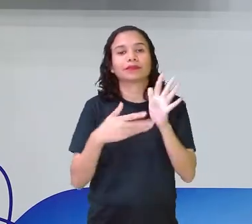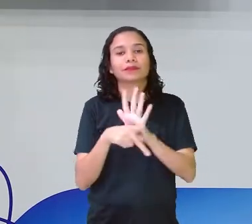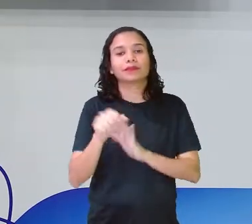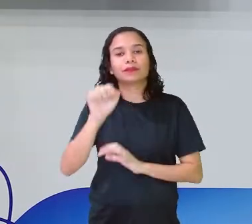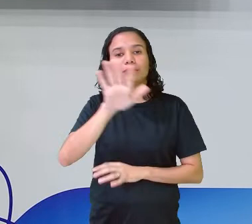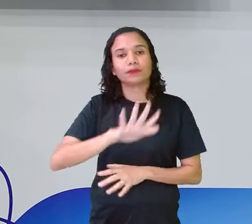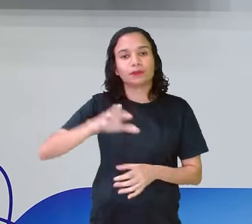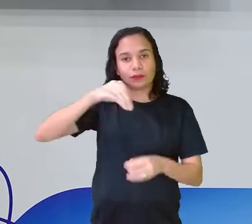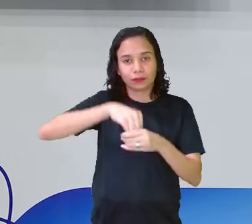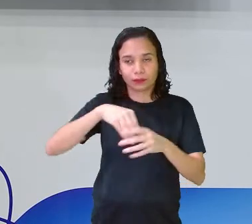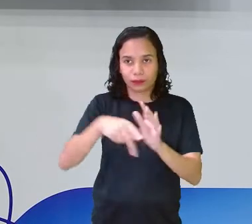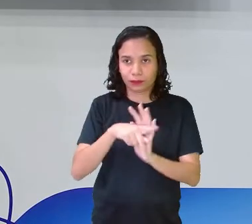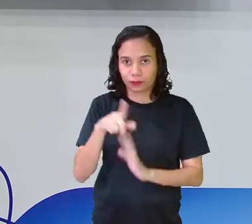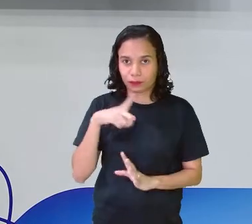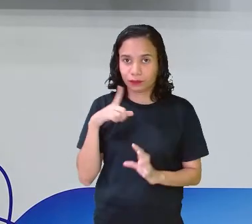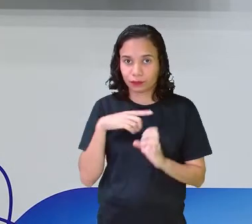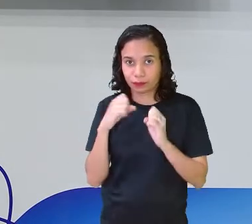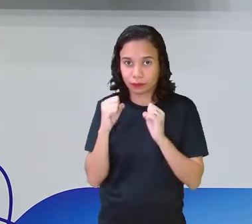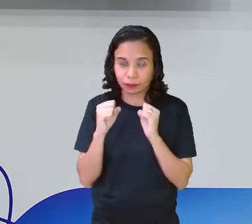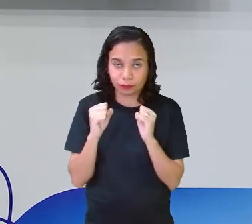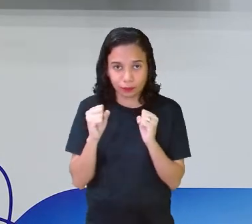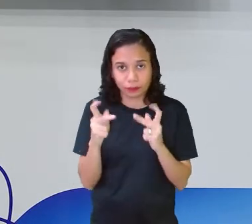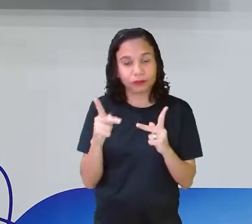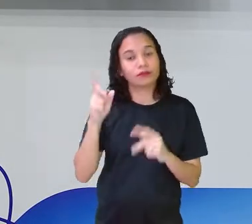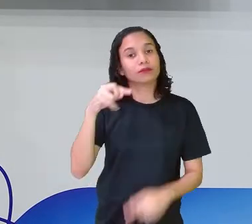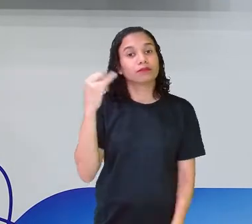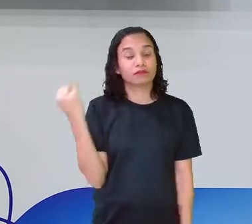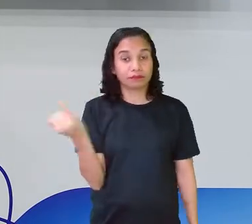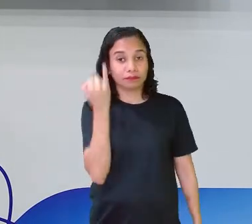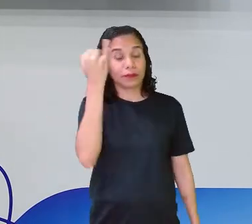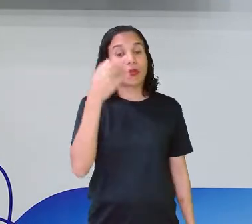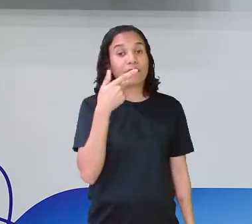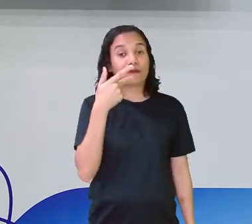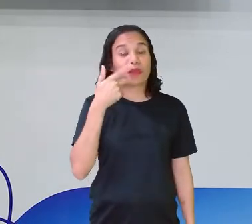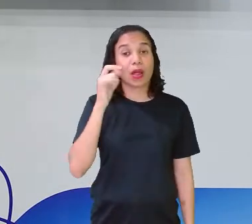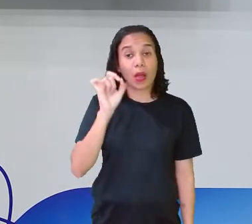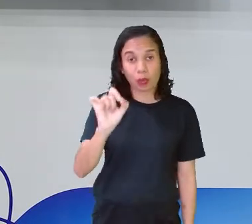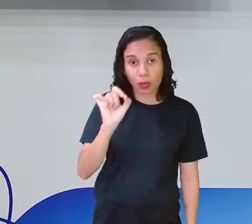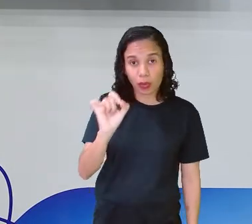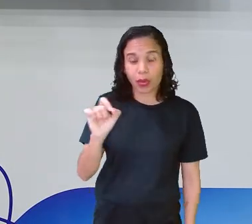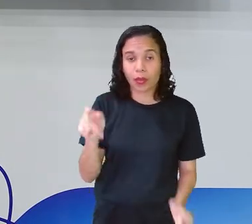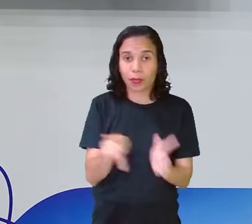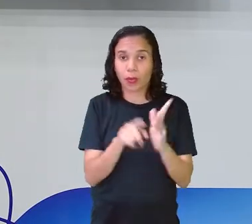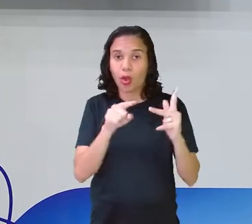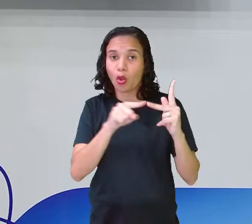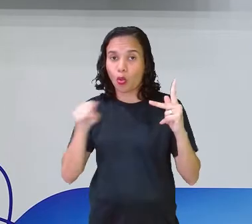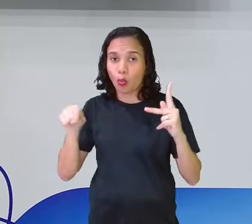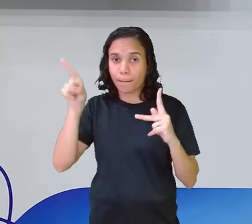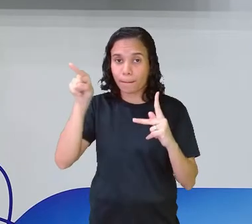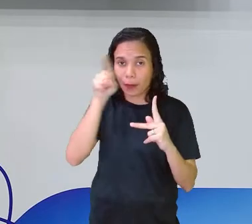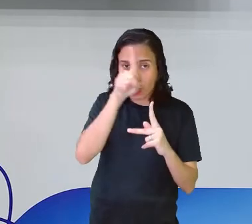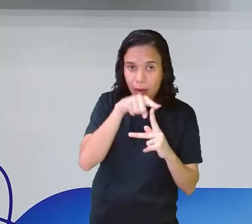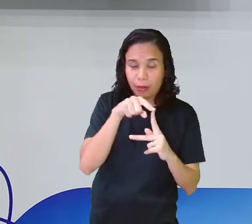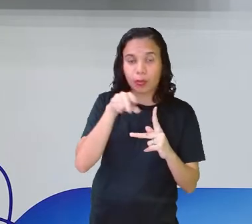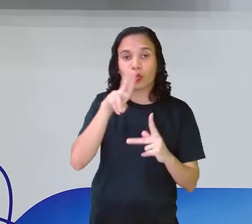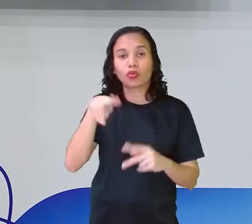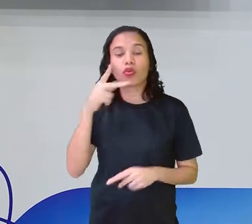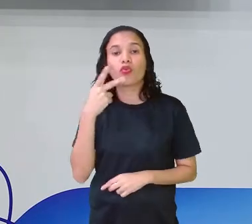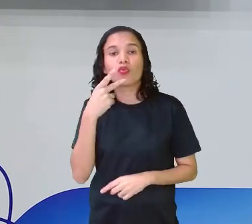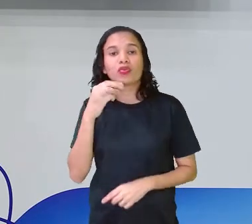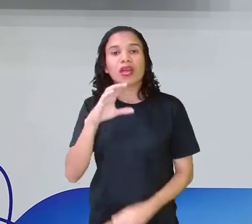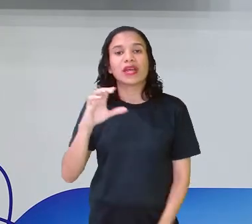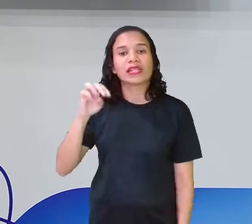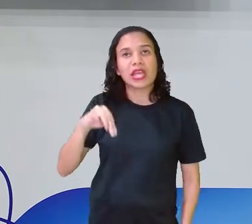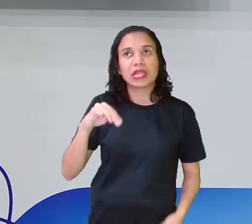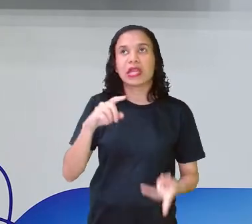espaços internos que eu tenho. Um destaque importante. O perímetro a gente vai medir em centímetro,